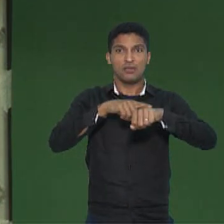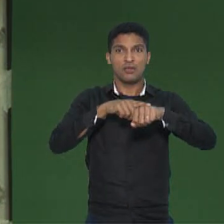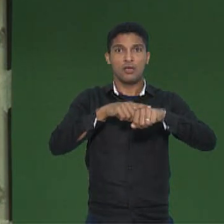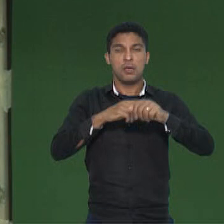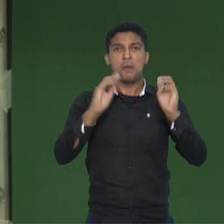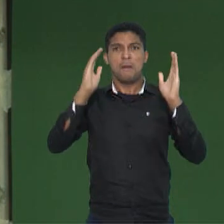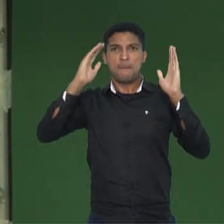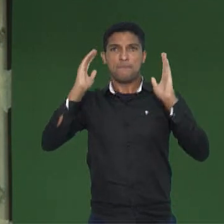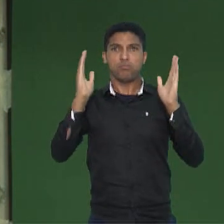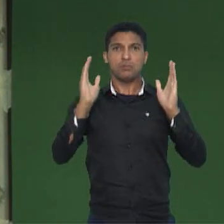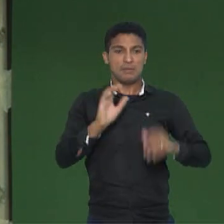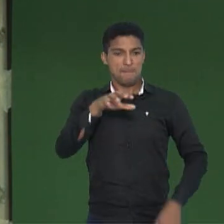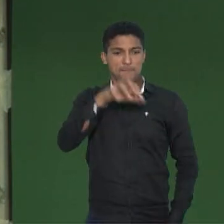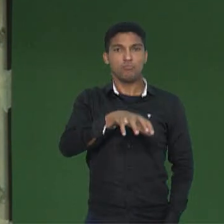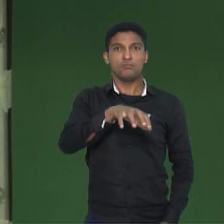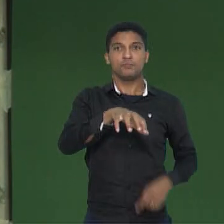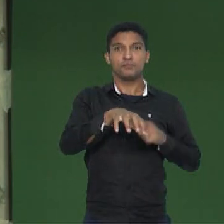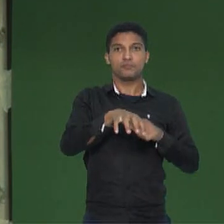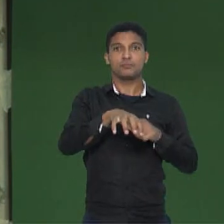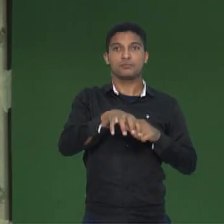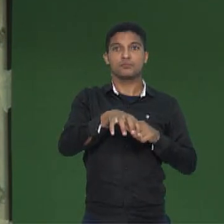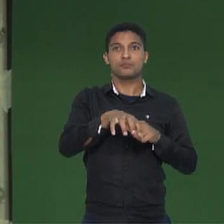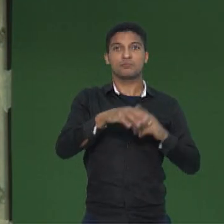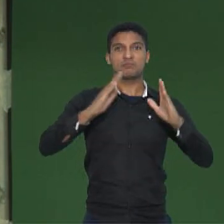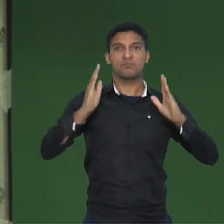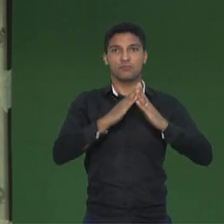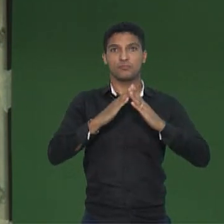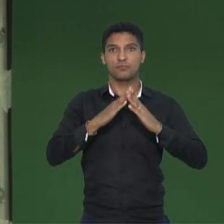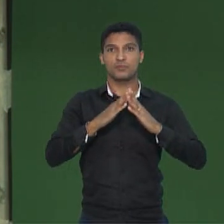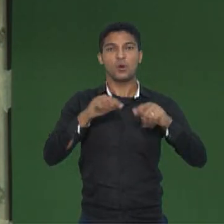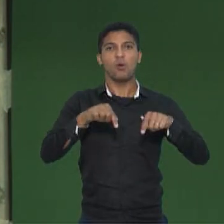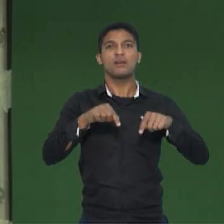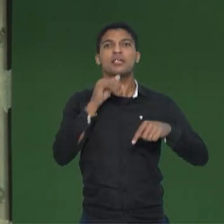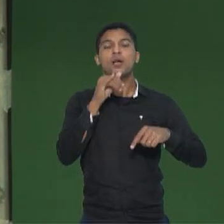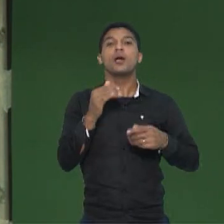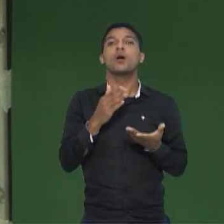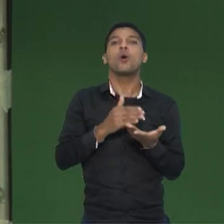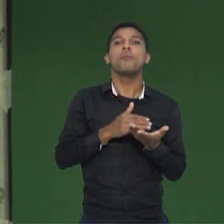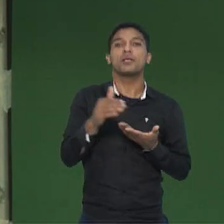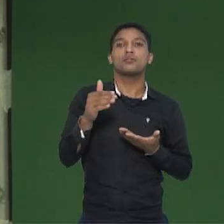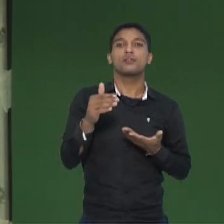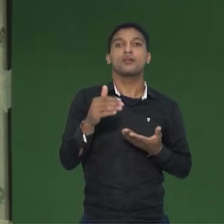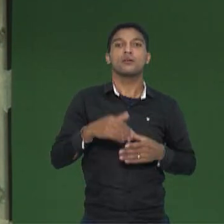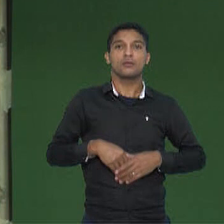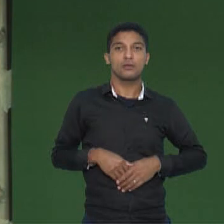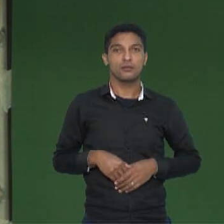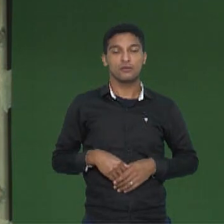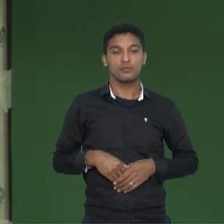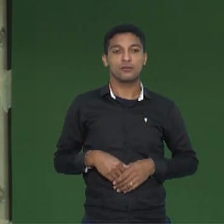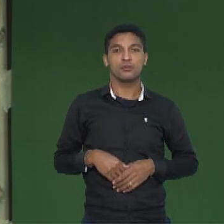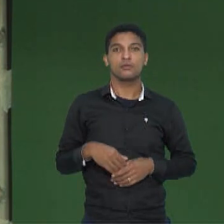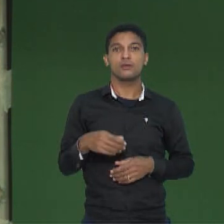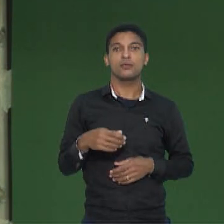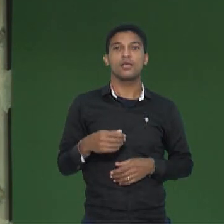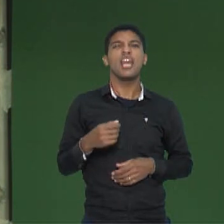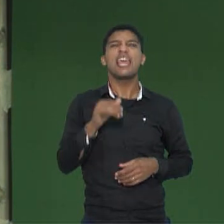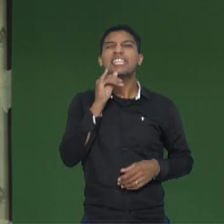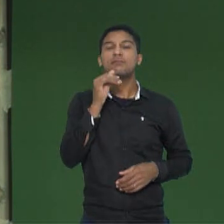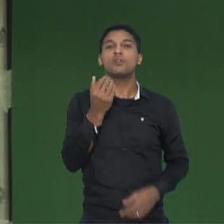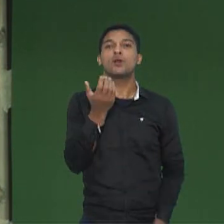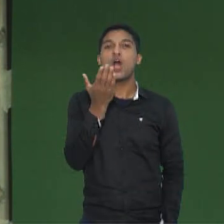ele começa a depositar coisas, e de repente ele joga ali, comeu um